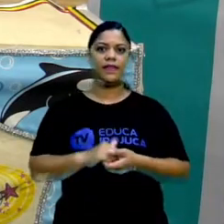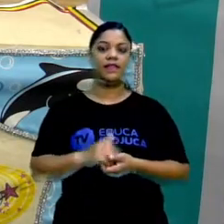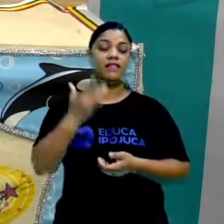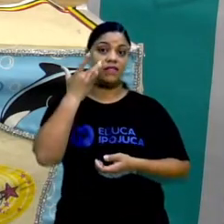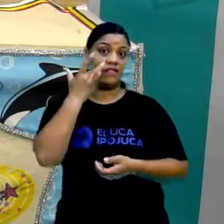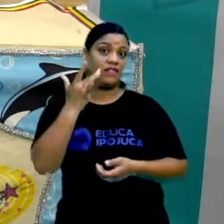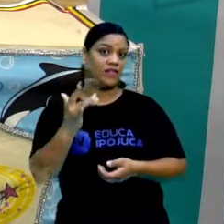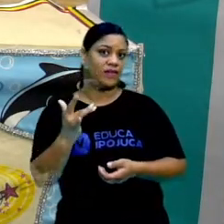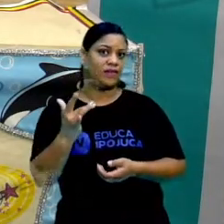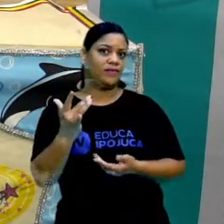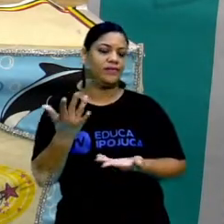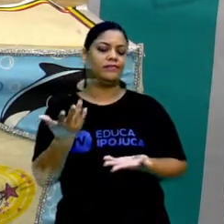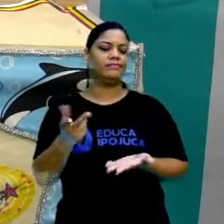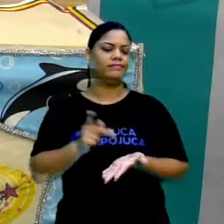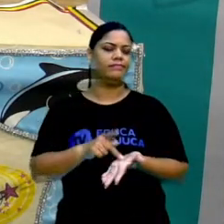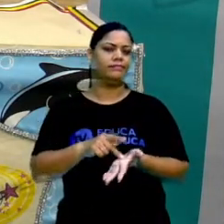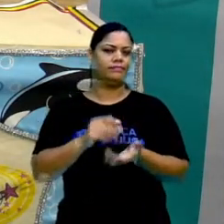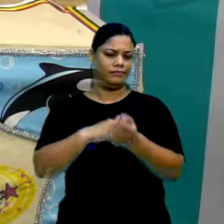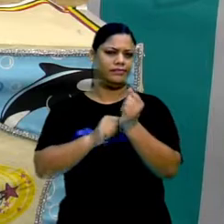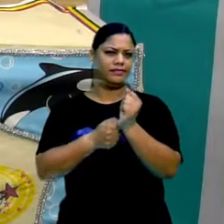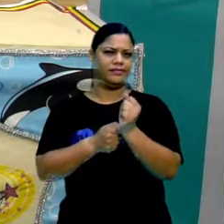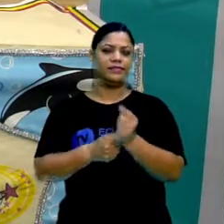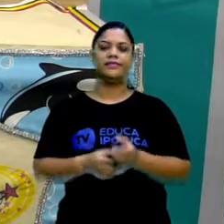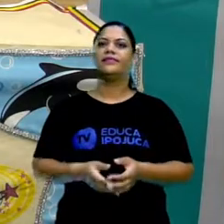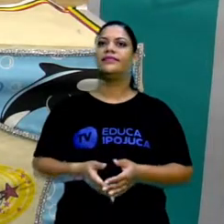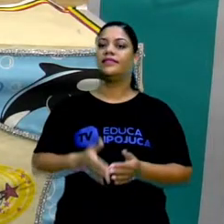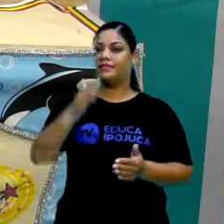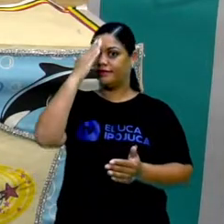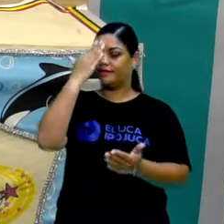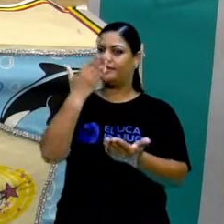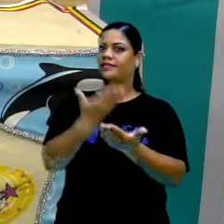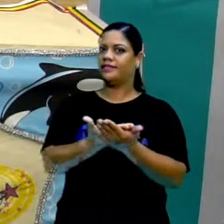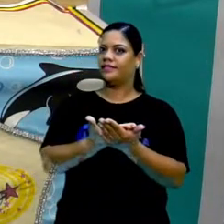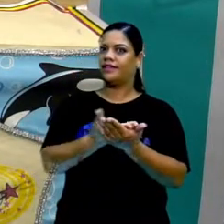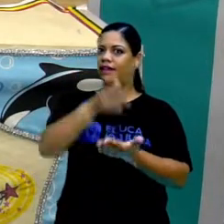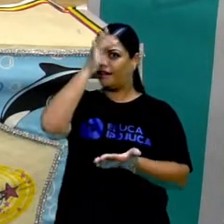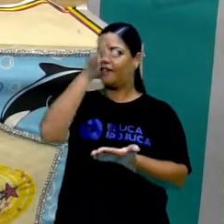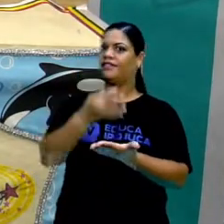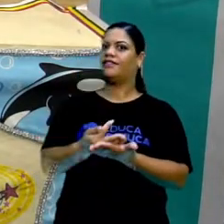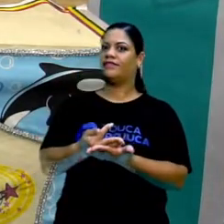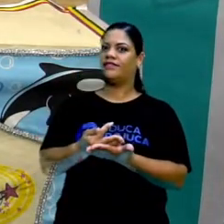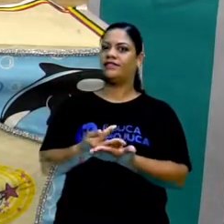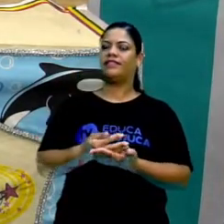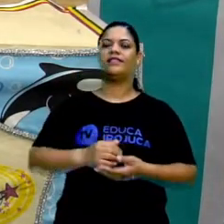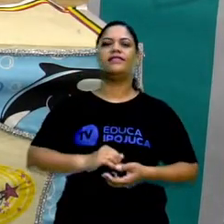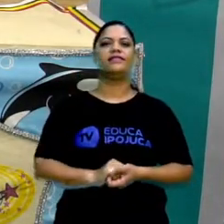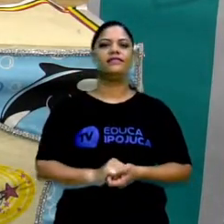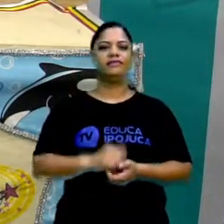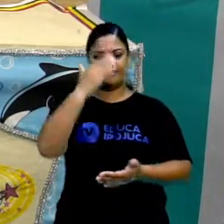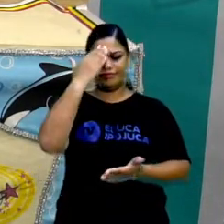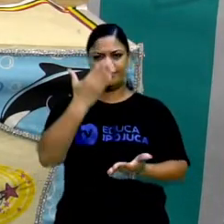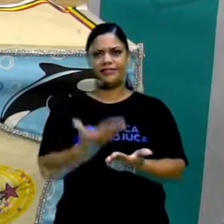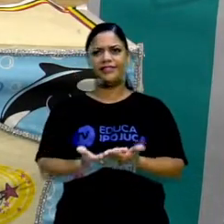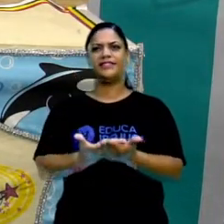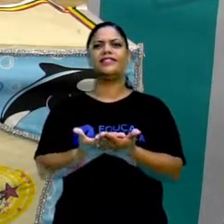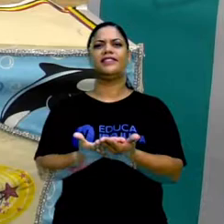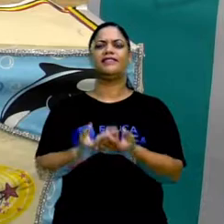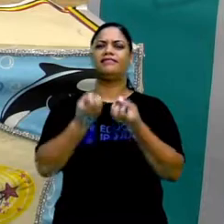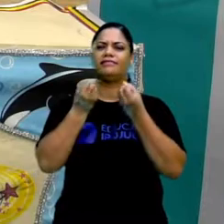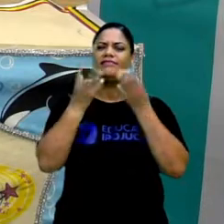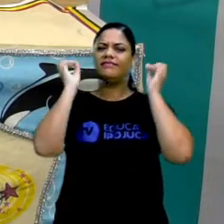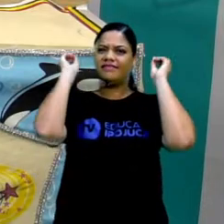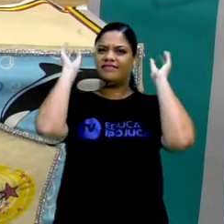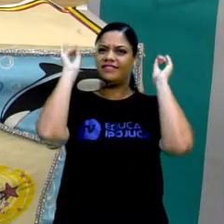né? É. Isso. É. Então vamos crer. Não é isso? Vamos ter fé. Eu creio! Isso! Muito bem,